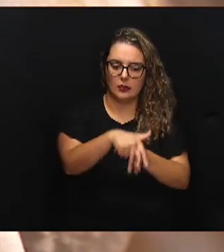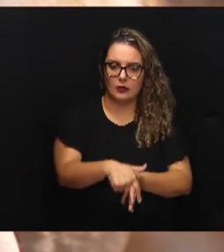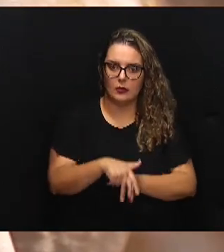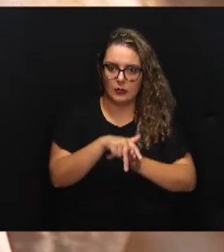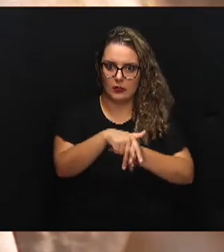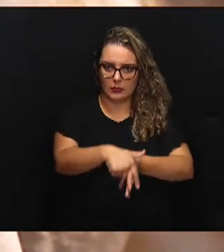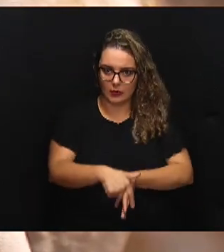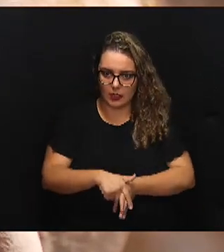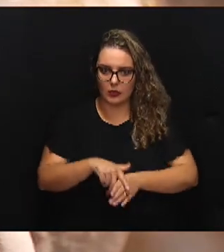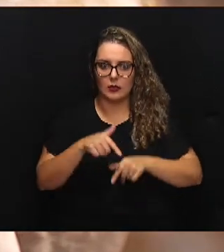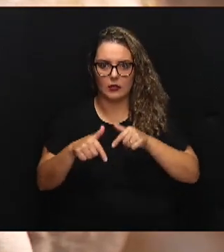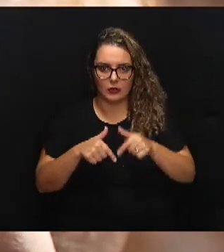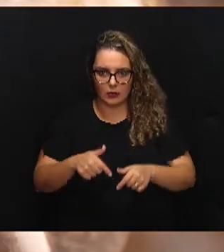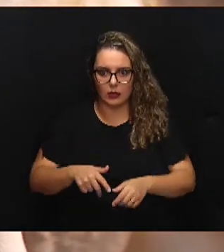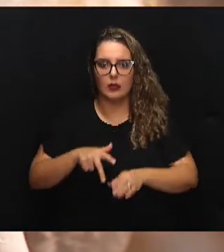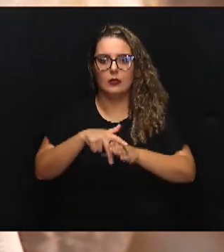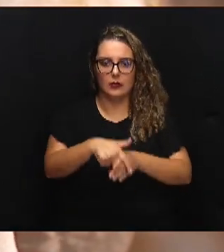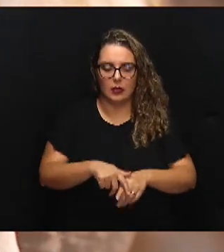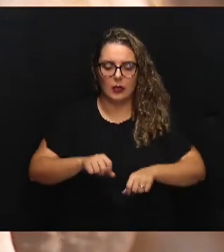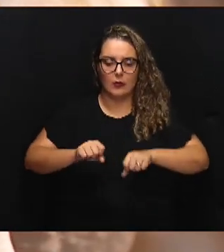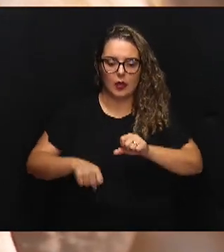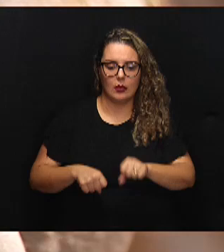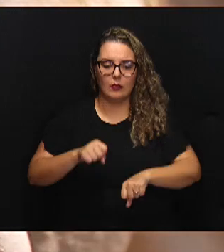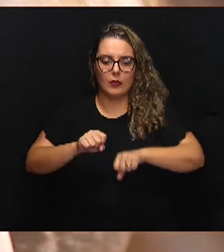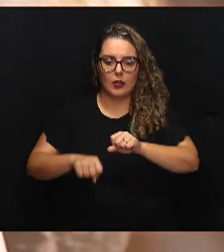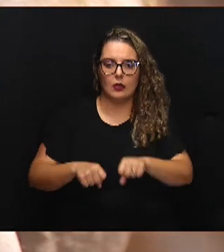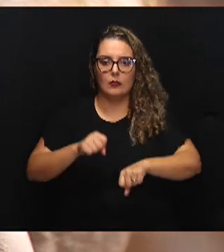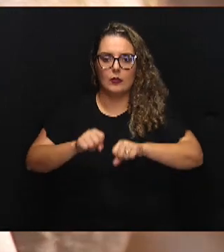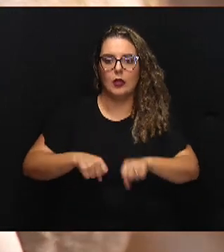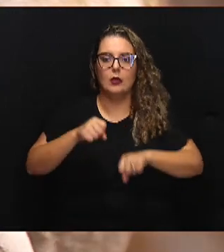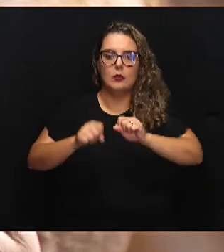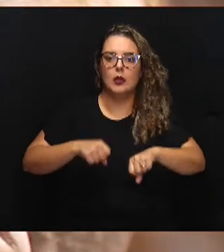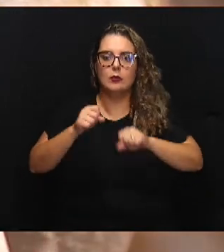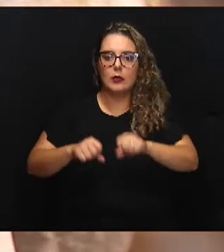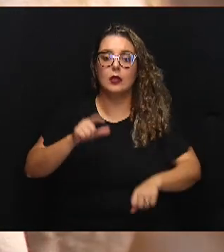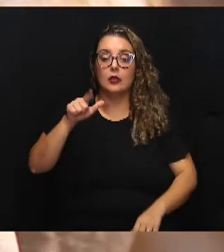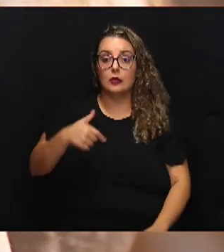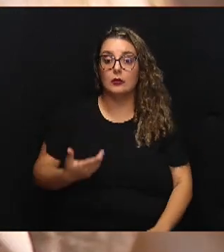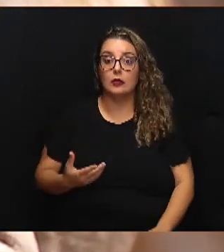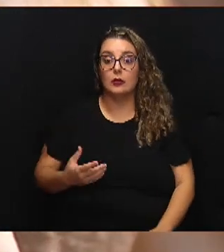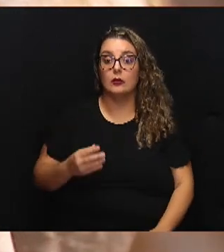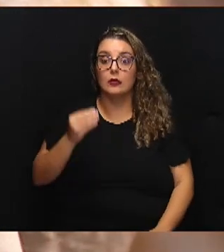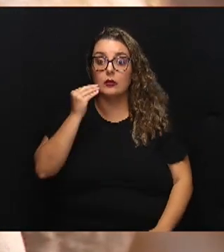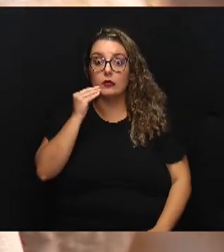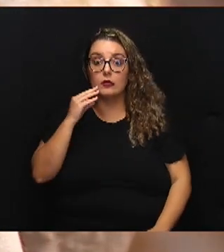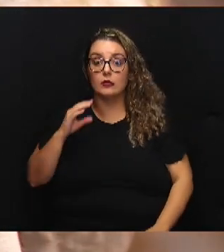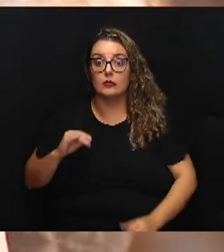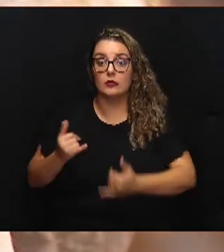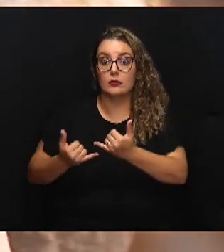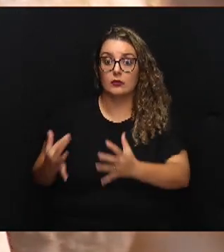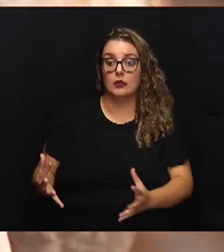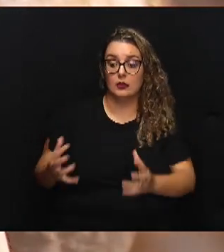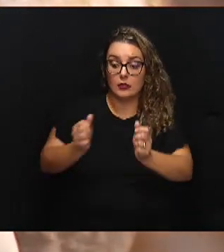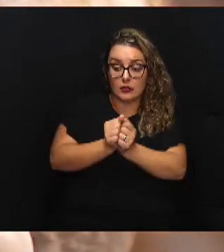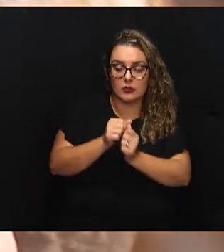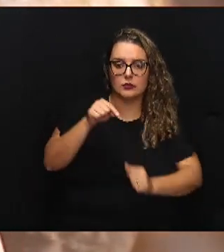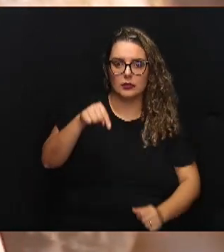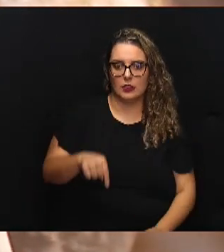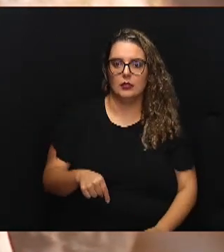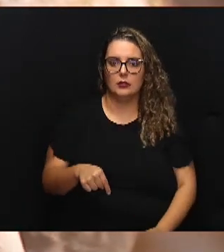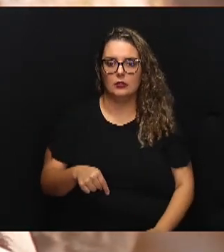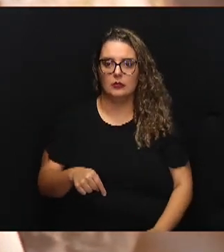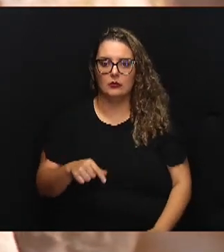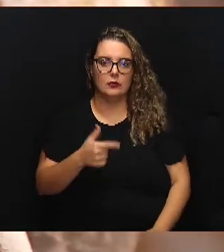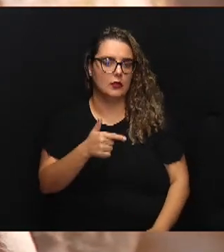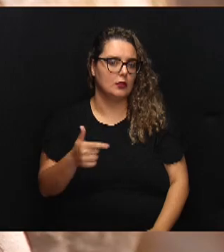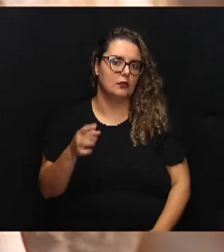cavalo normalmente, galope, trote, vou trabalhar ele na pista. Depois eu vou tentar pegar uns brinquedos e aproximar os brinquedos dele. Para ele não